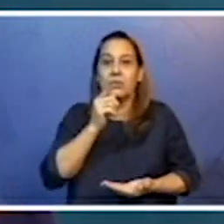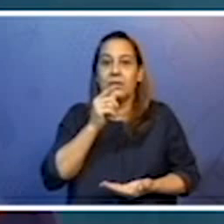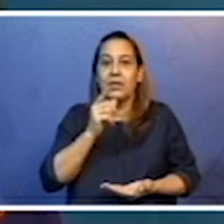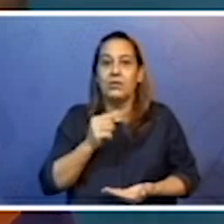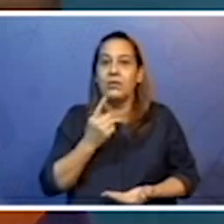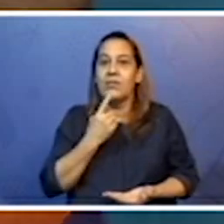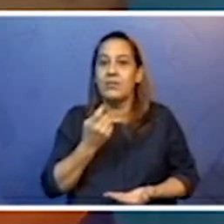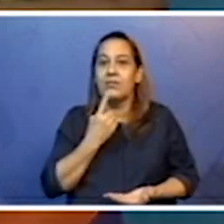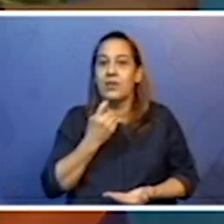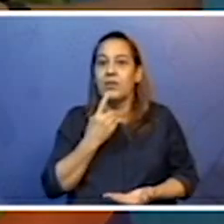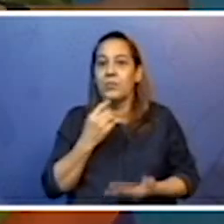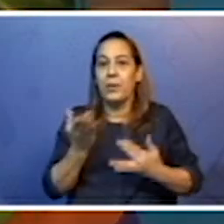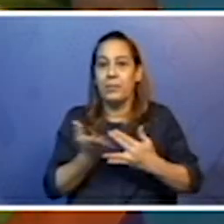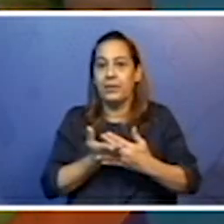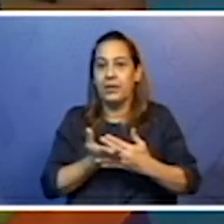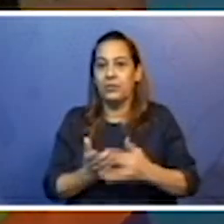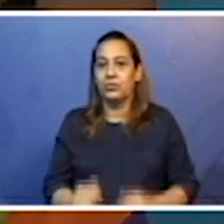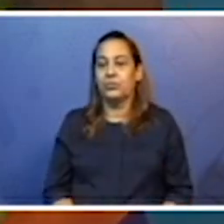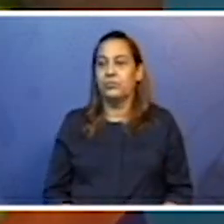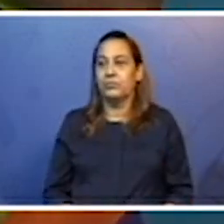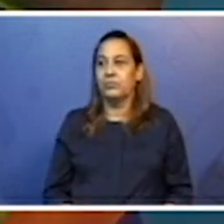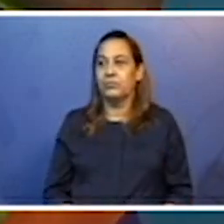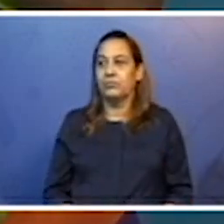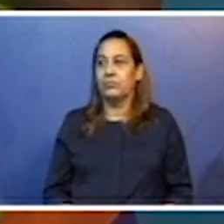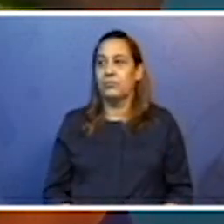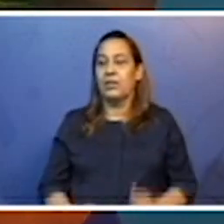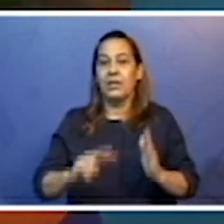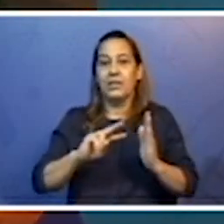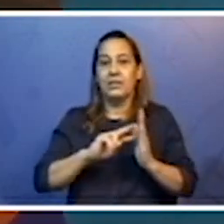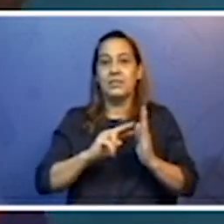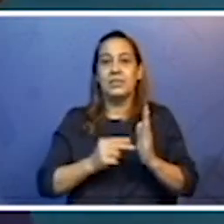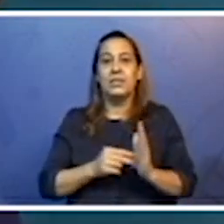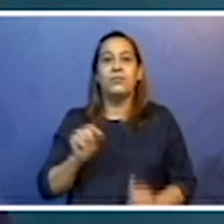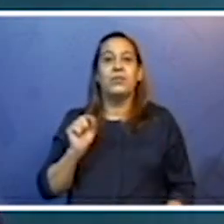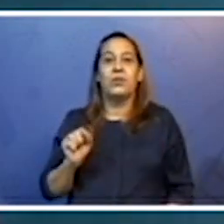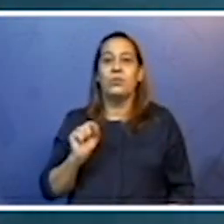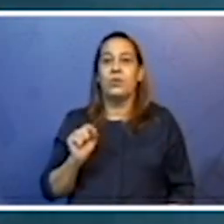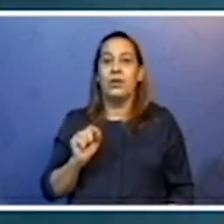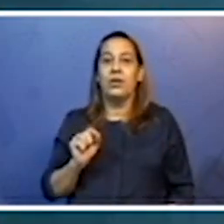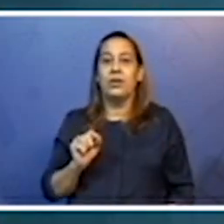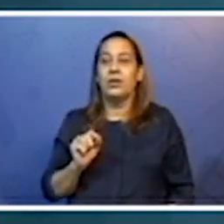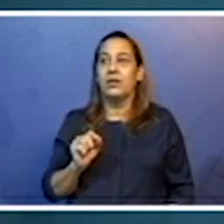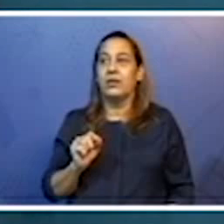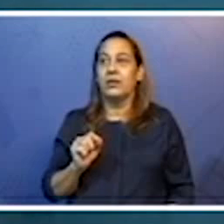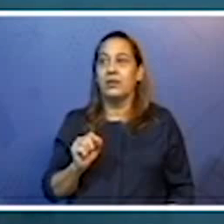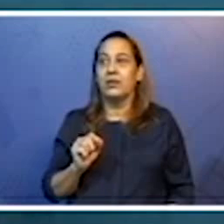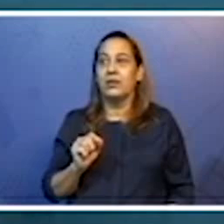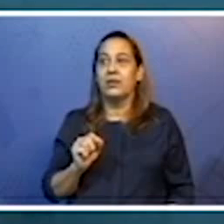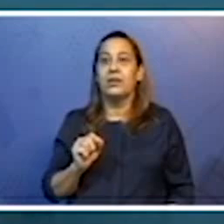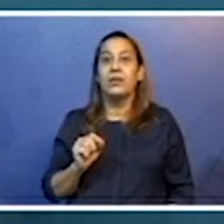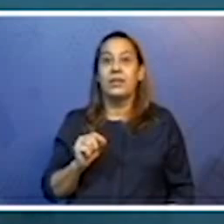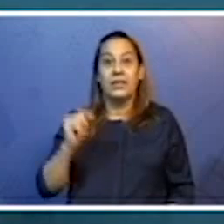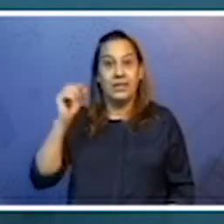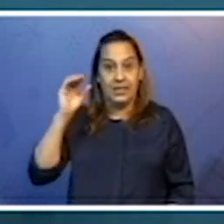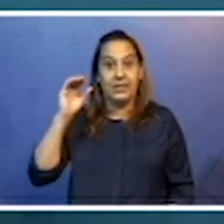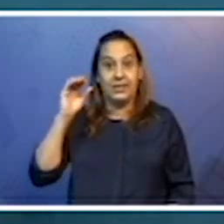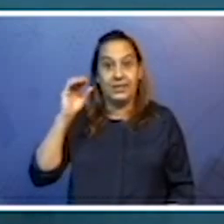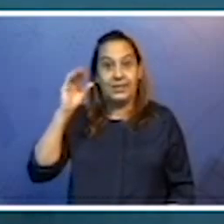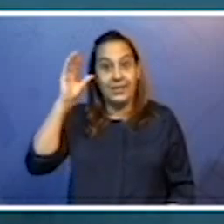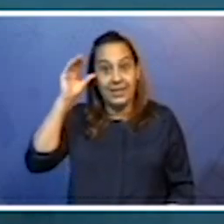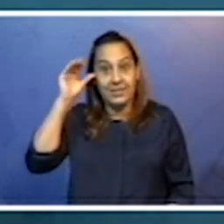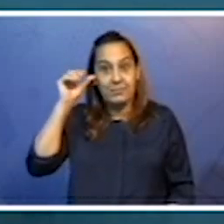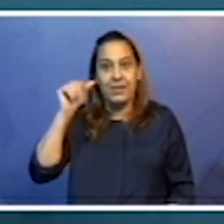mais ou menos a metade. Isso quer dizer que vão mais quantas garrafinhas dessa? Quem é esperto já